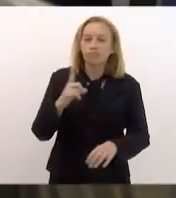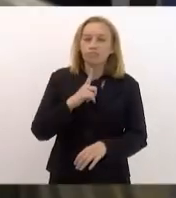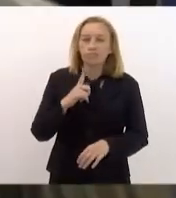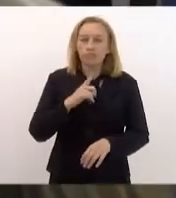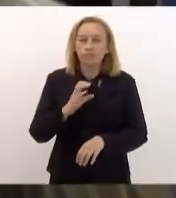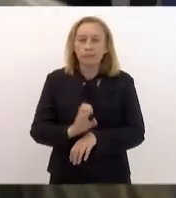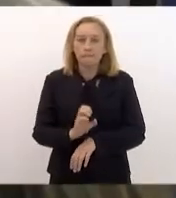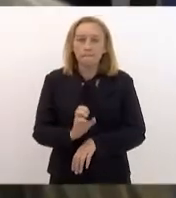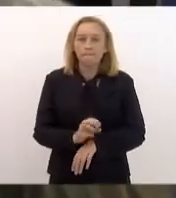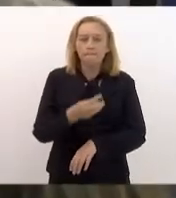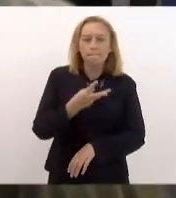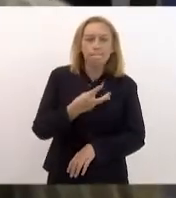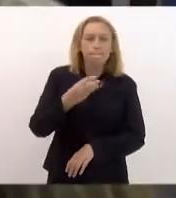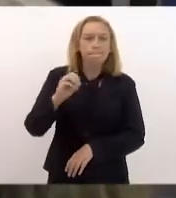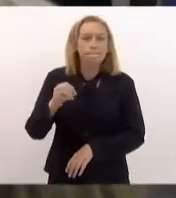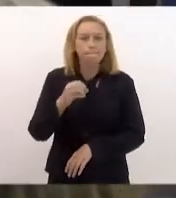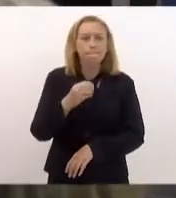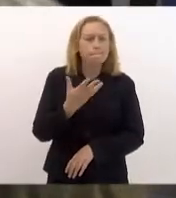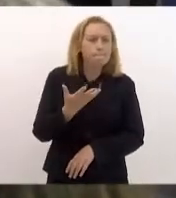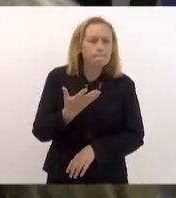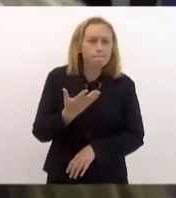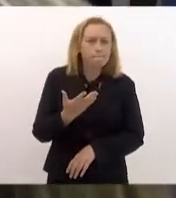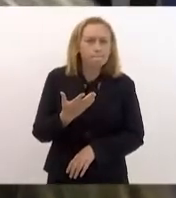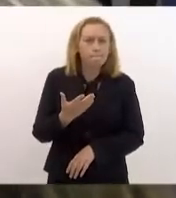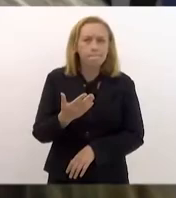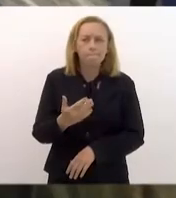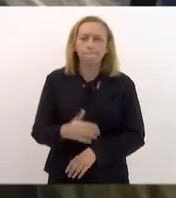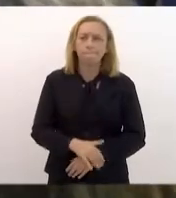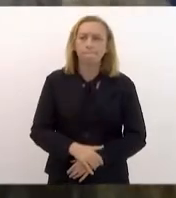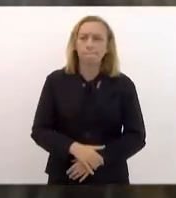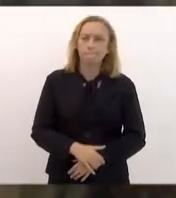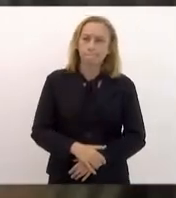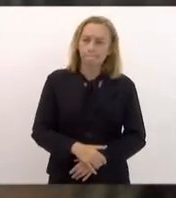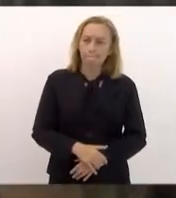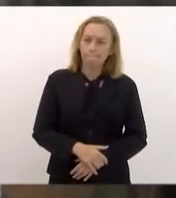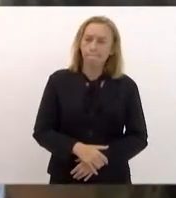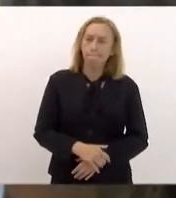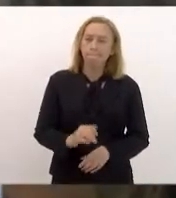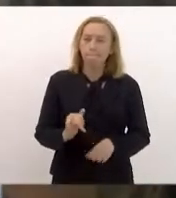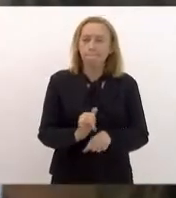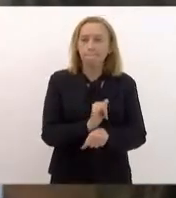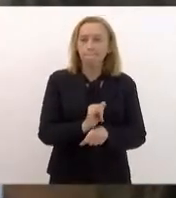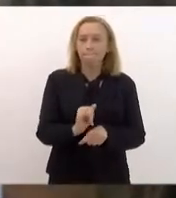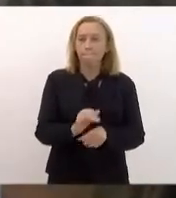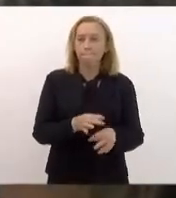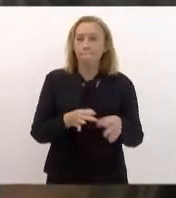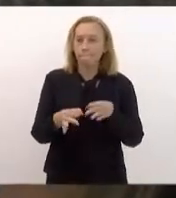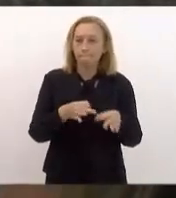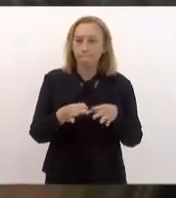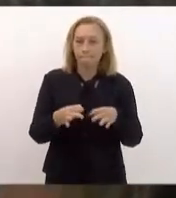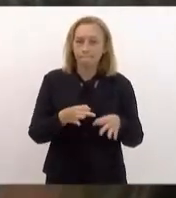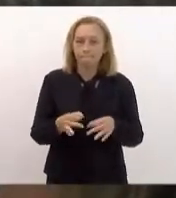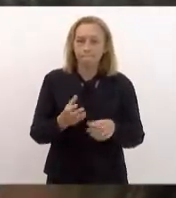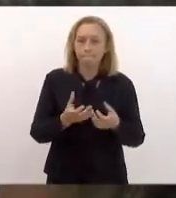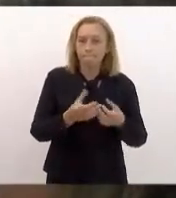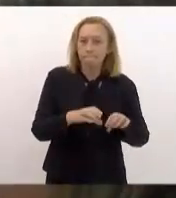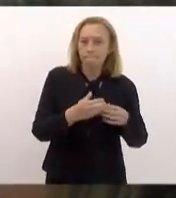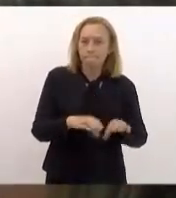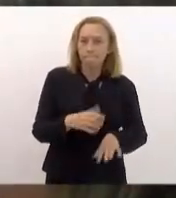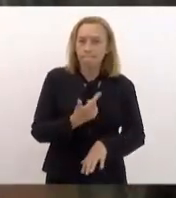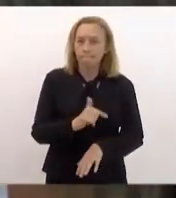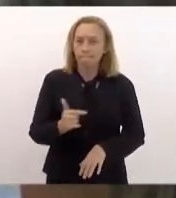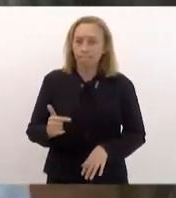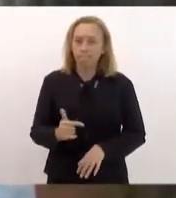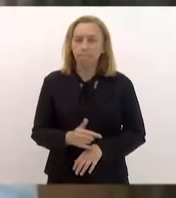concursados? Então, eu volto ao meu ponto anterior. Se a gente não tiver uma estruturação do Estado, tiver concurso público,